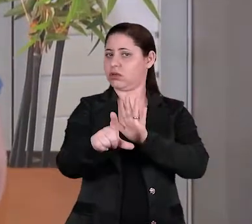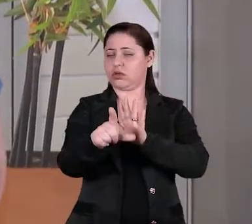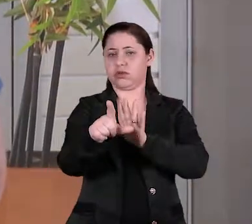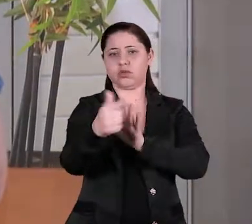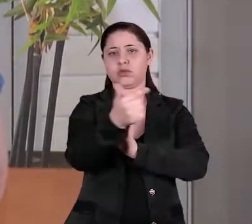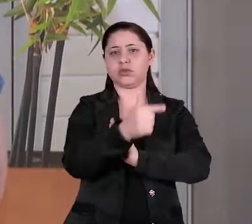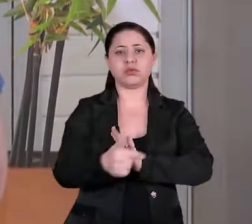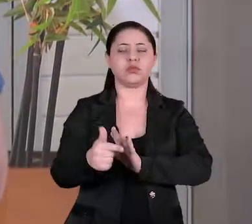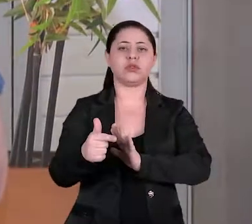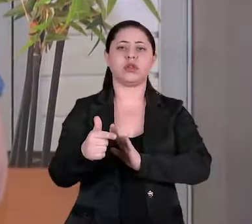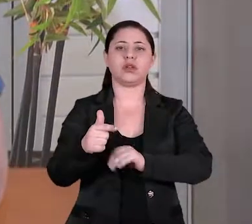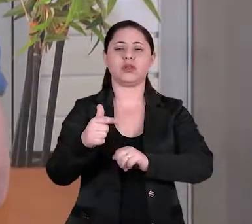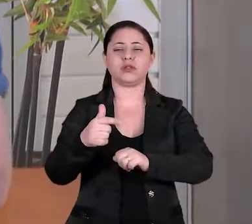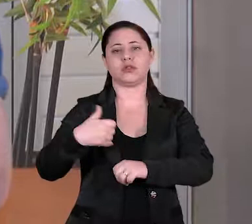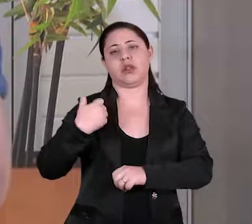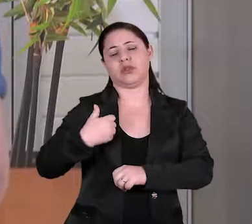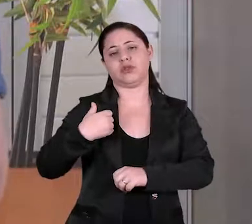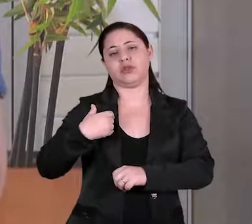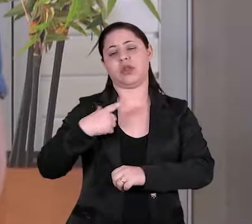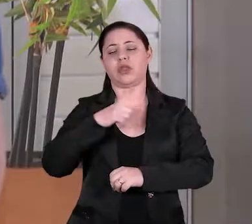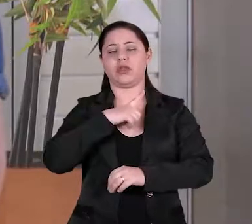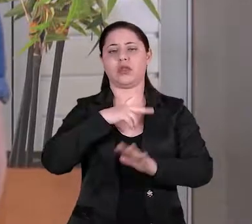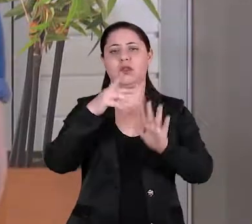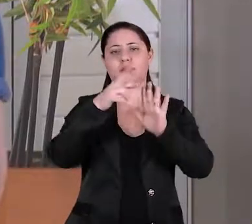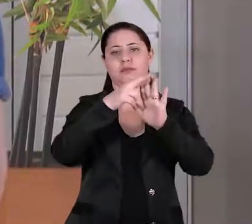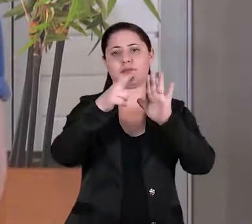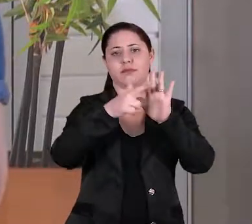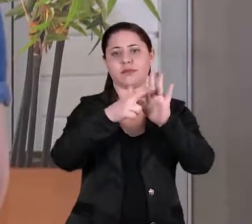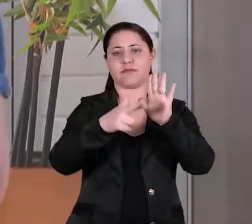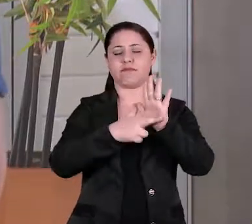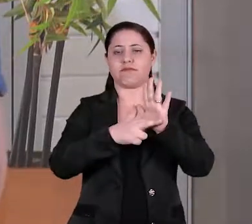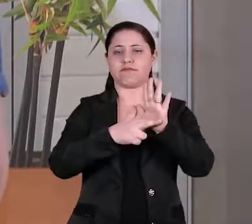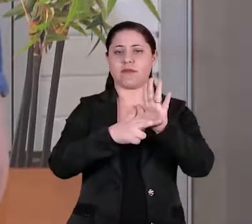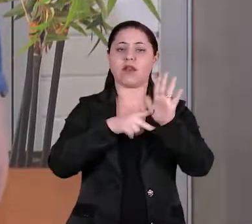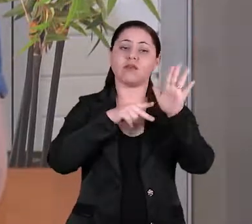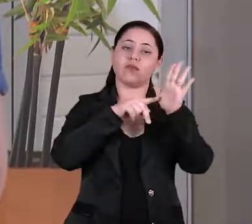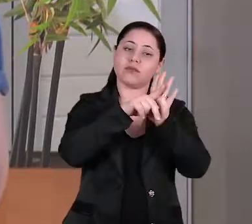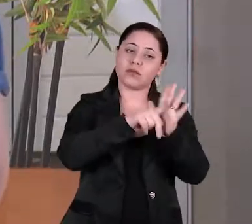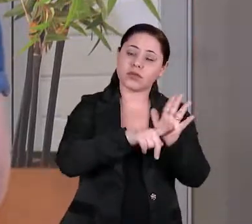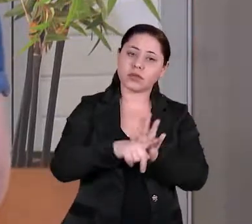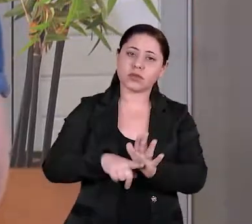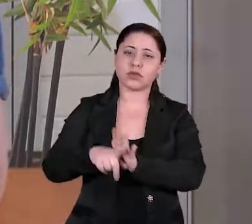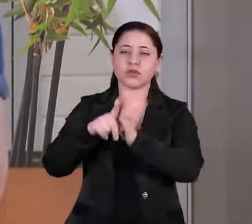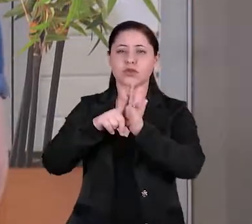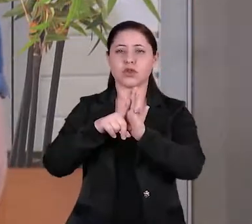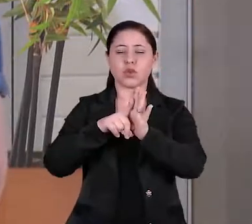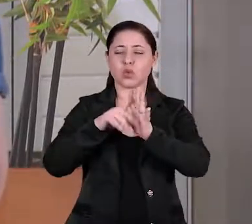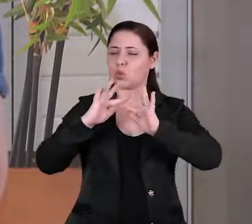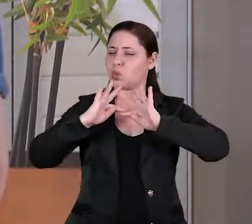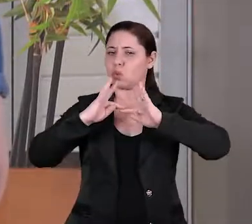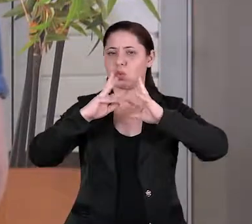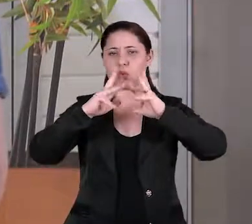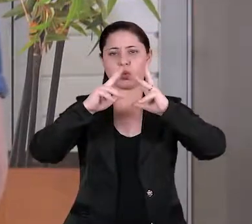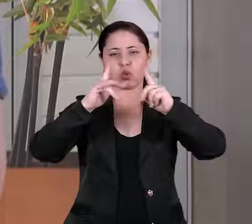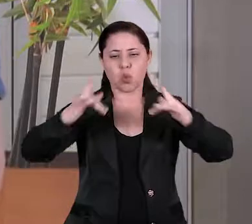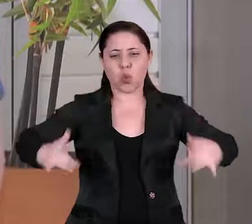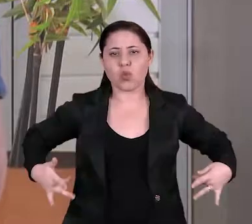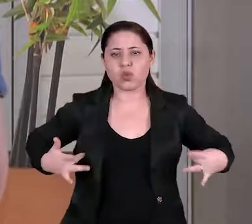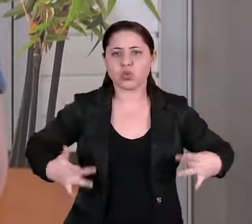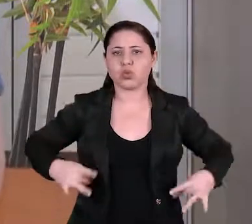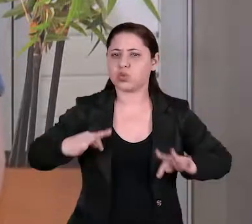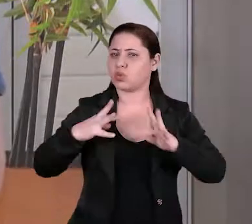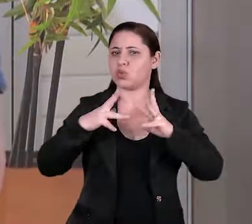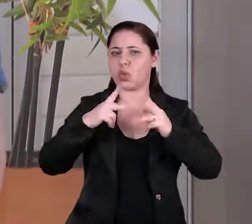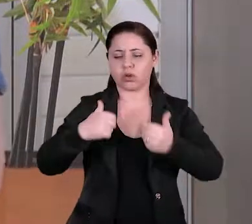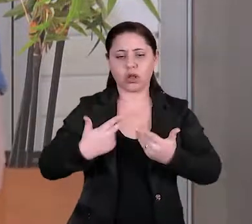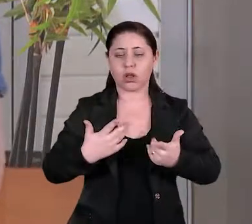ela não tem uma idade estabelecida, a gente tem critérios, que, claro, a gente avalia a funcionalidade dos órgãos, né? A gente